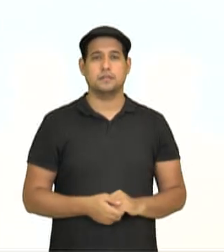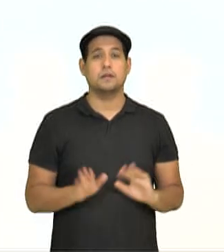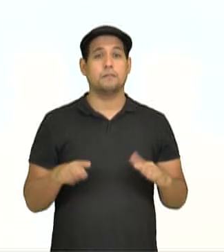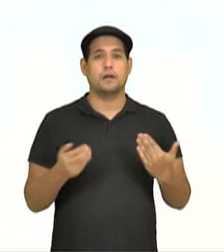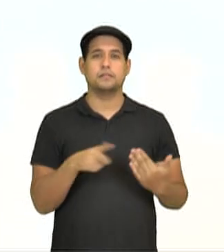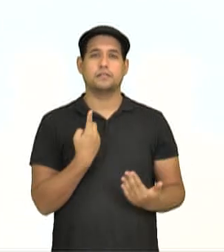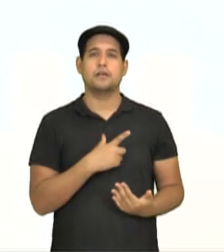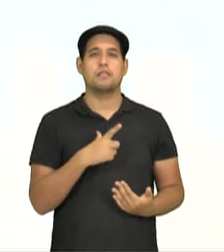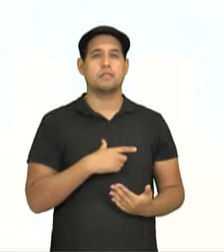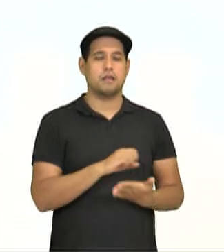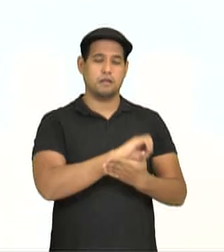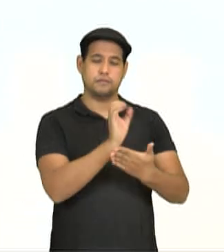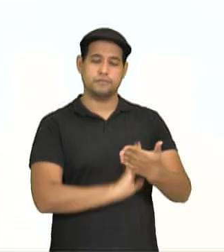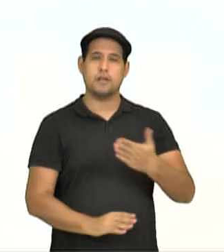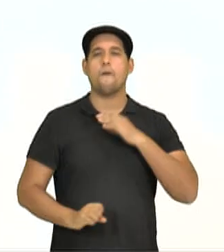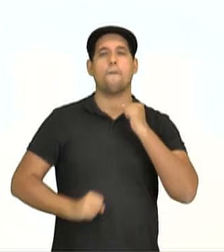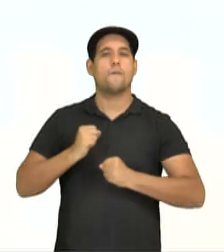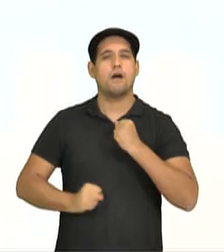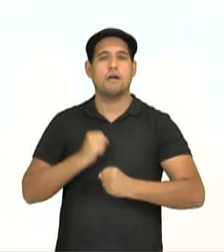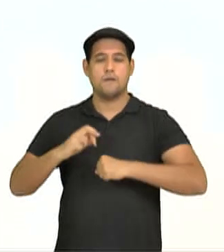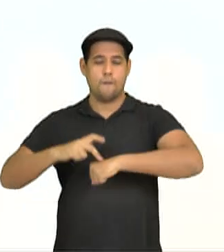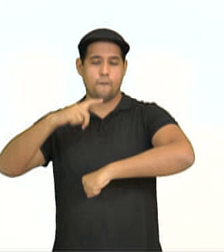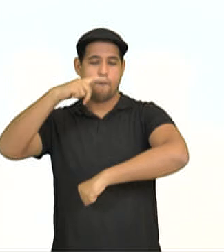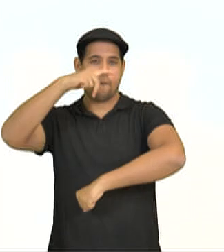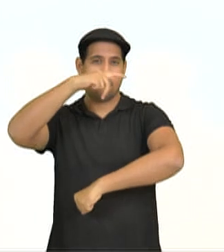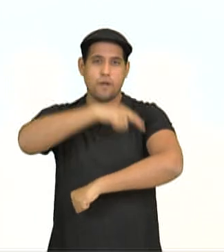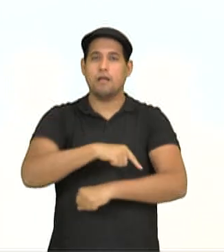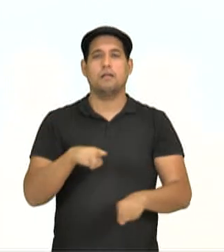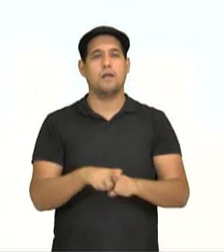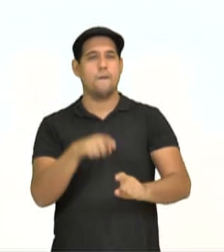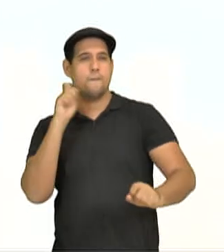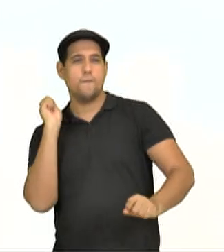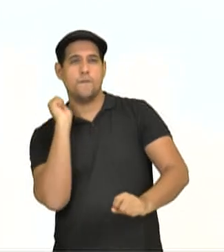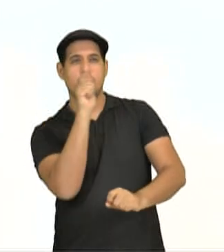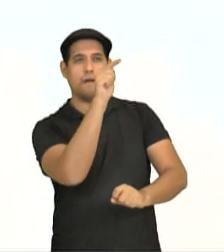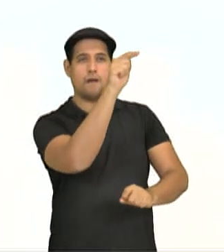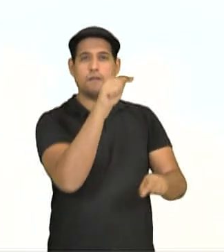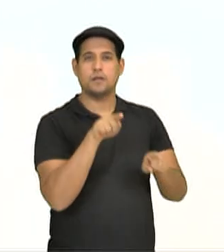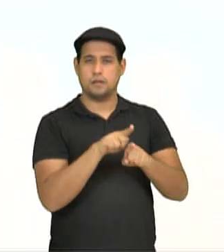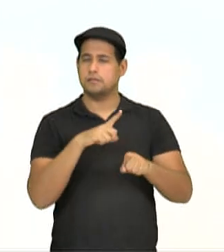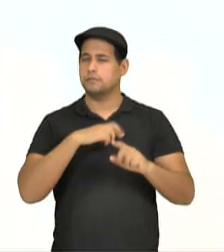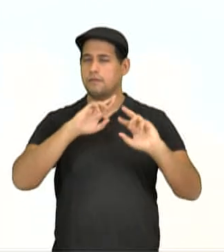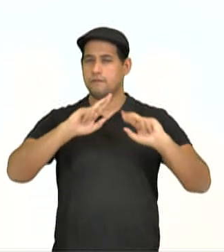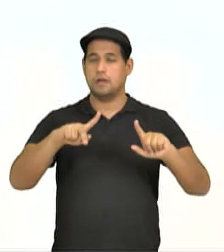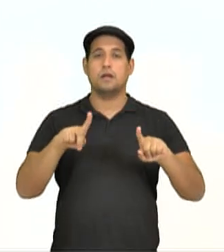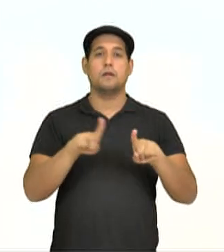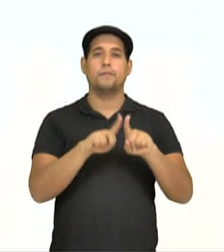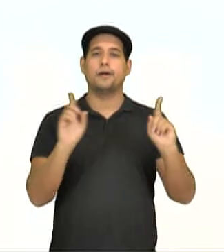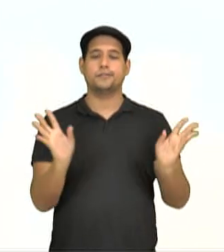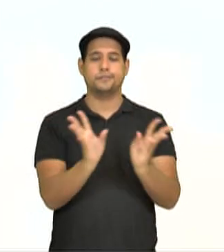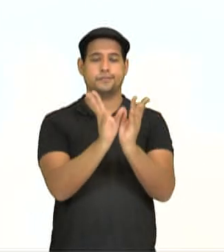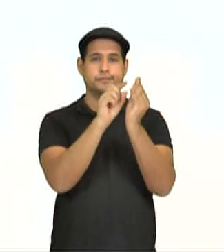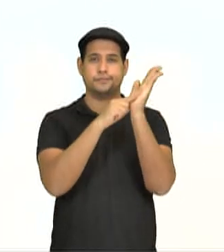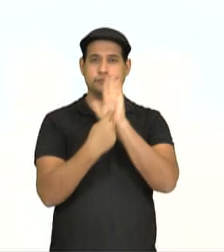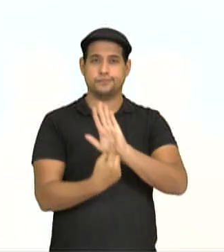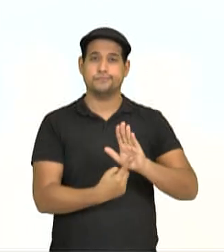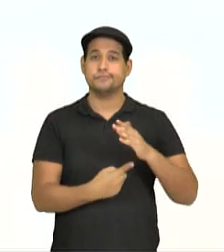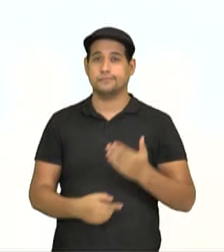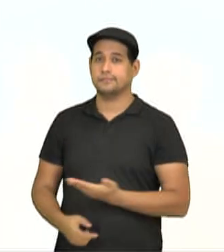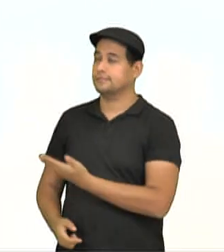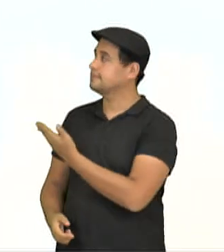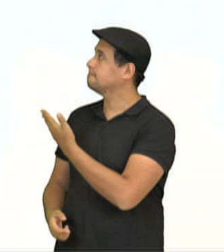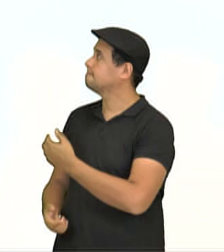Então, a gente tem provas de corridas, saltos, arremesso e lançamentos. Aqui, de uma maneira bem simples para